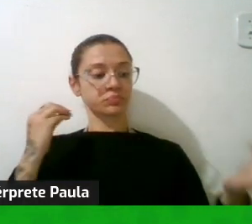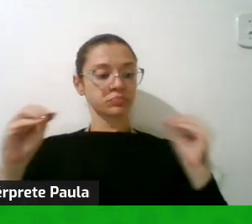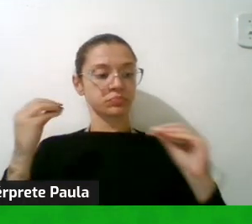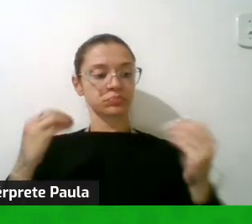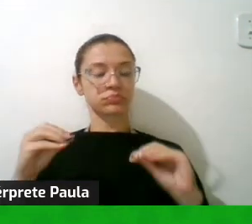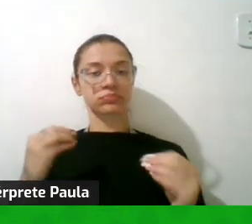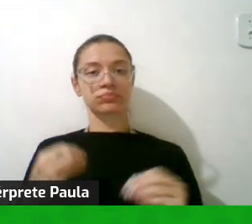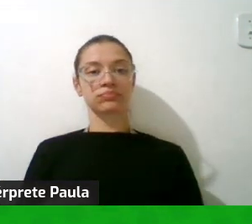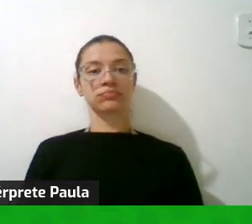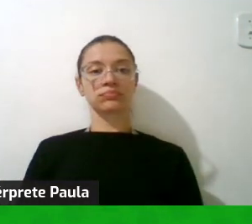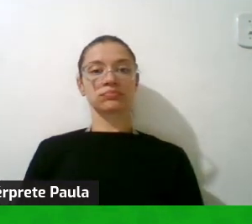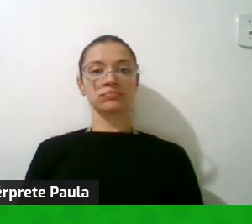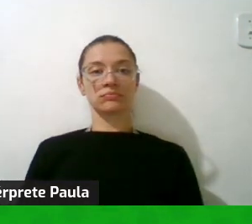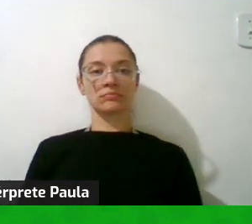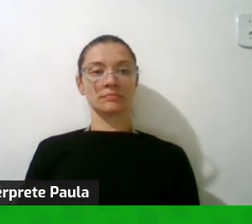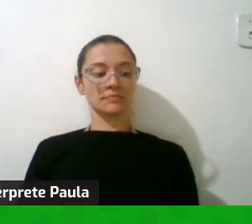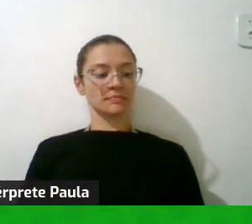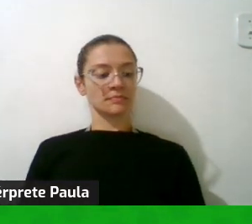dentro do Word.